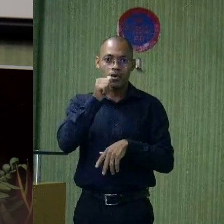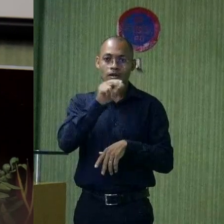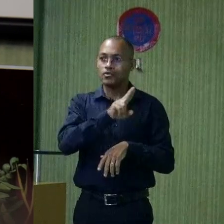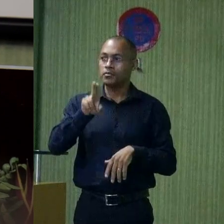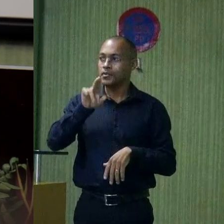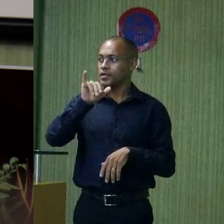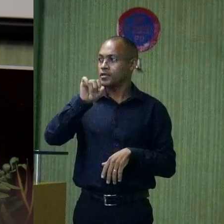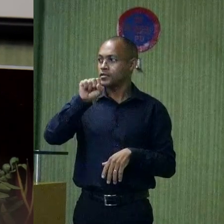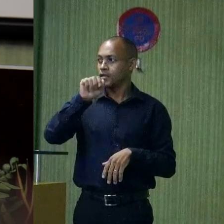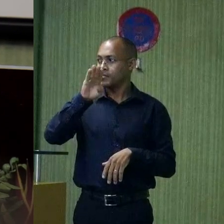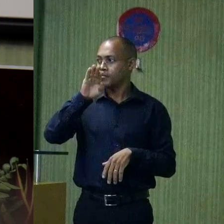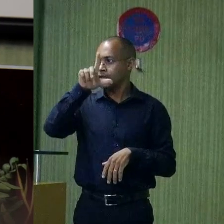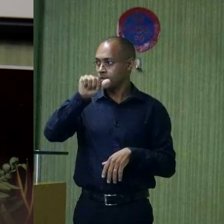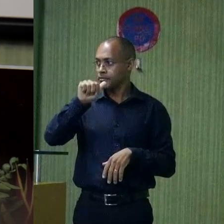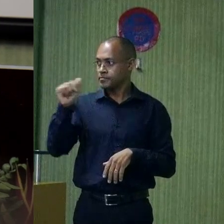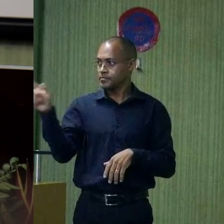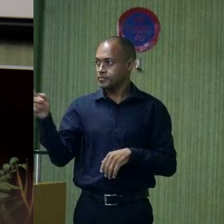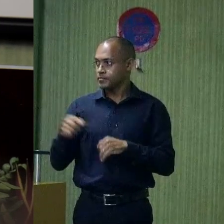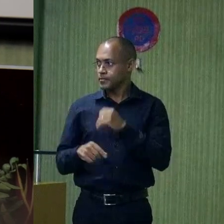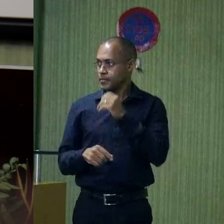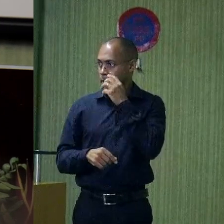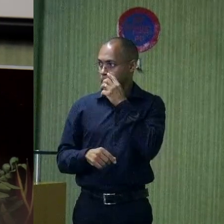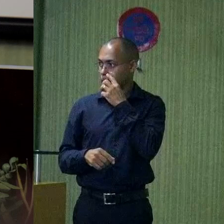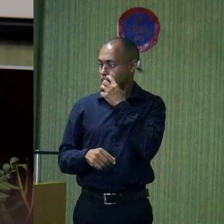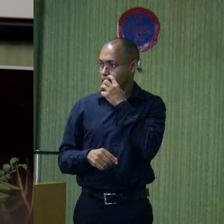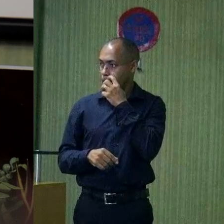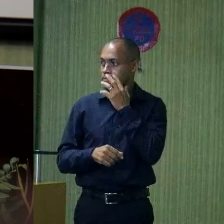né Sim foi rápido